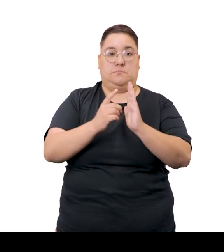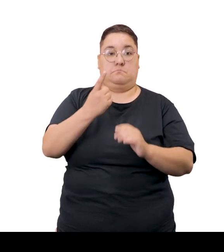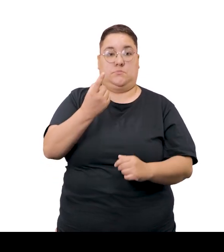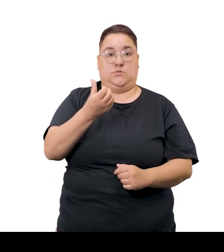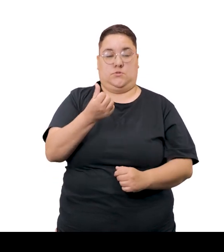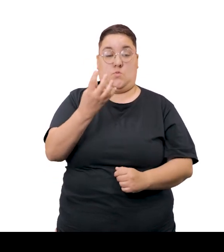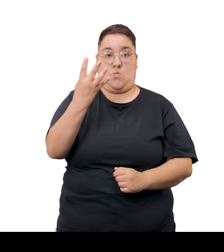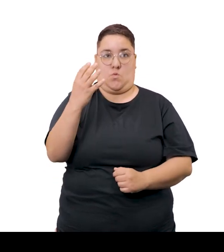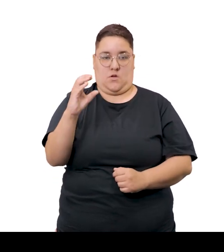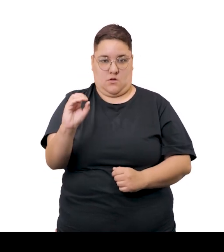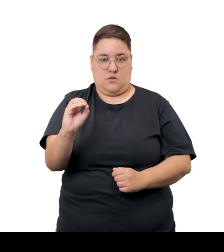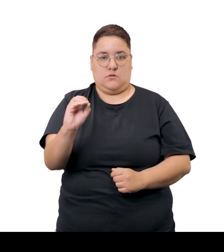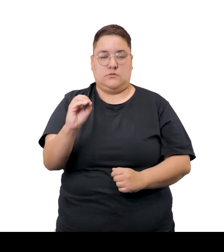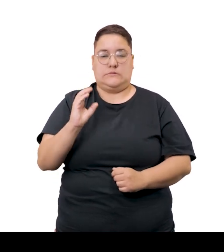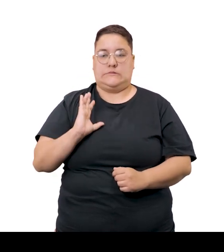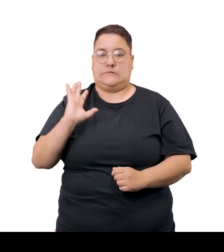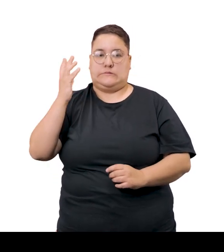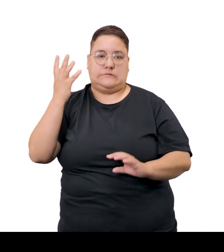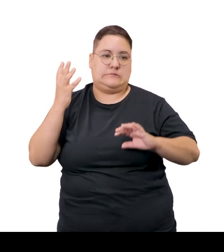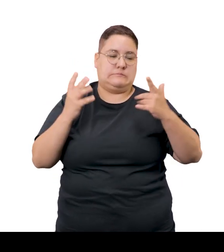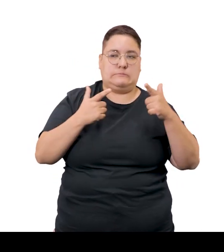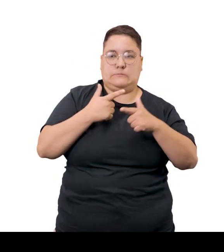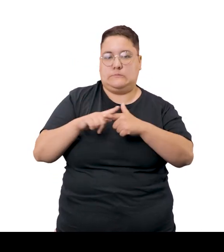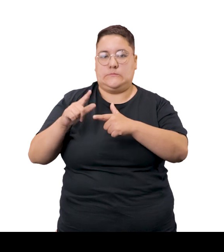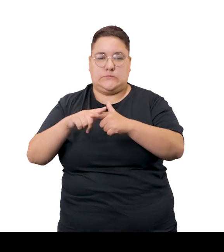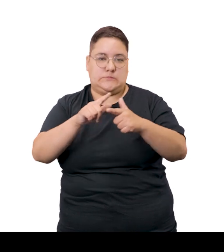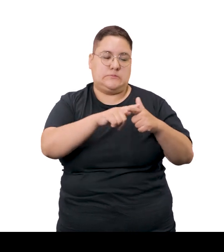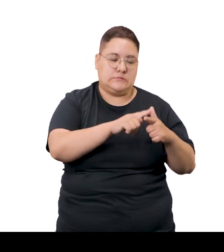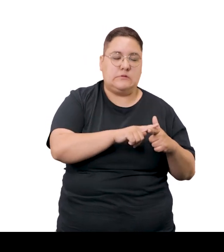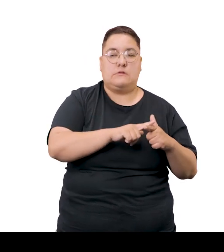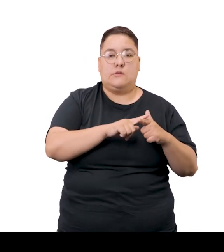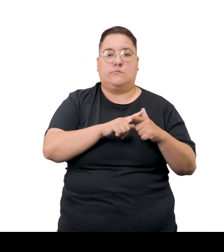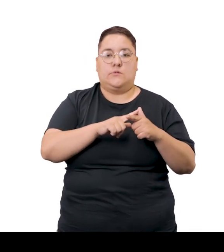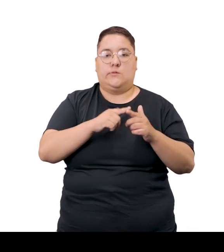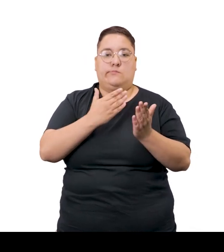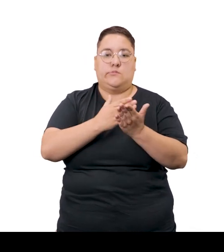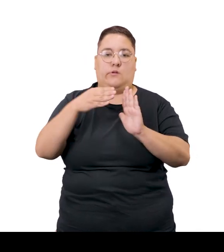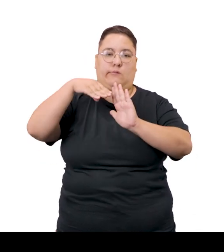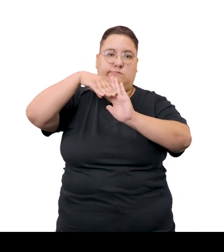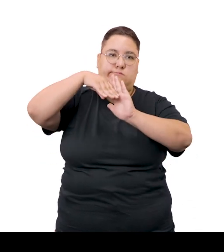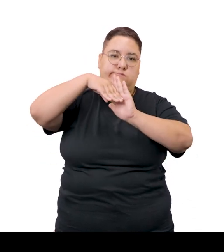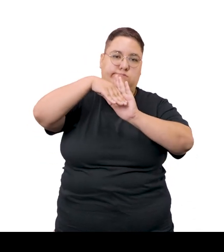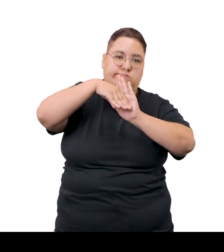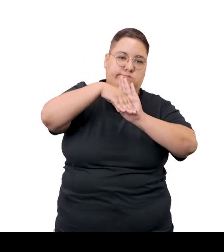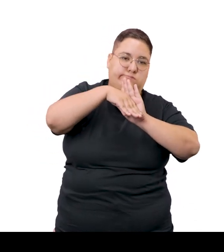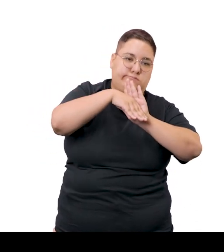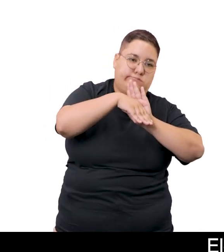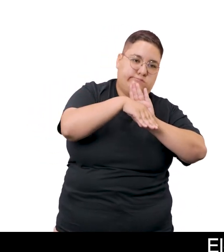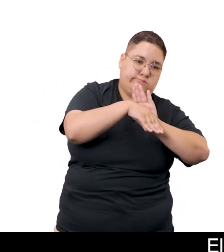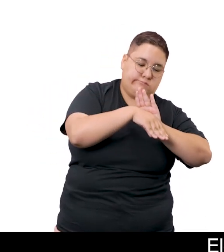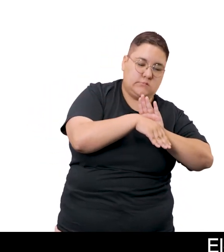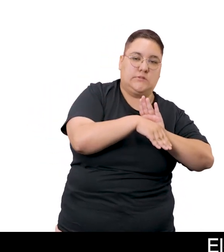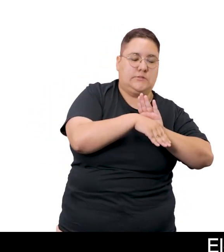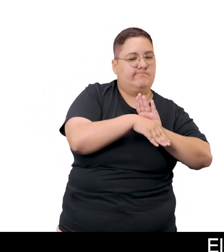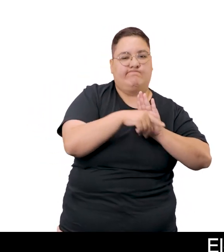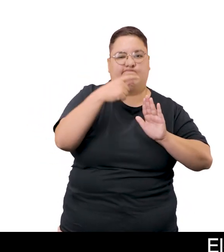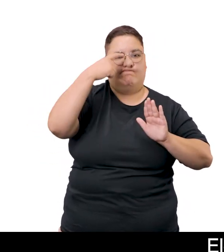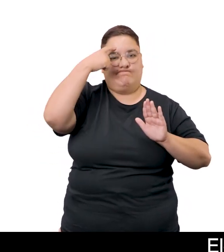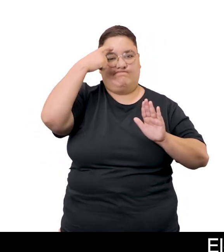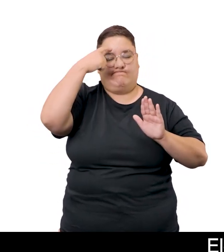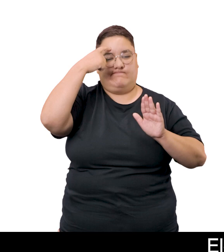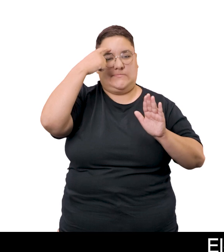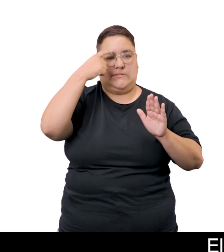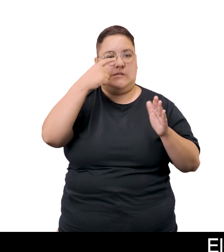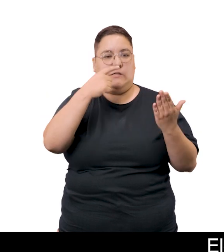1640, uma série de infortúnios pessoais e profissionais levaram Rembrandt a uma decadência gradual. Ele então abandonou